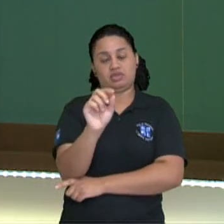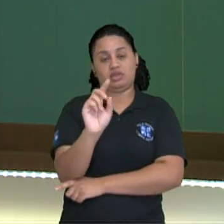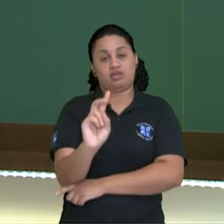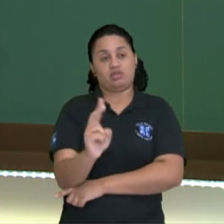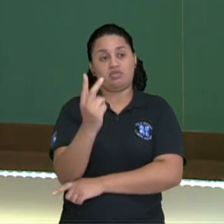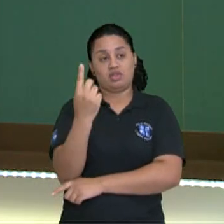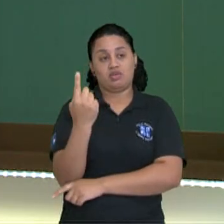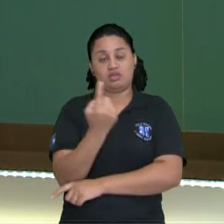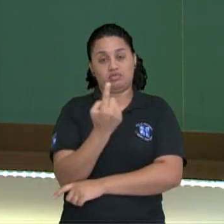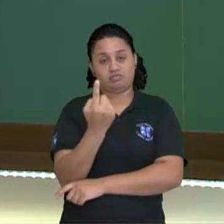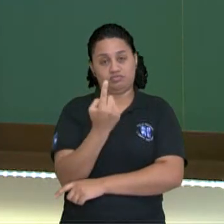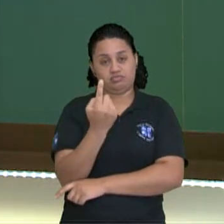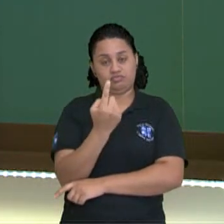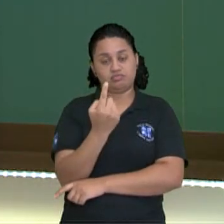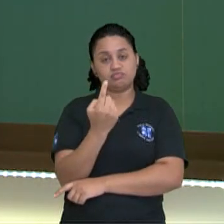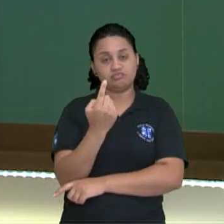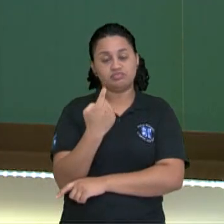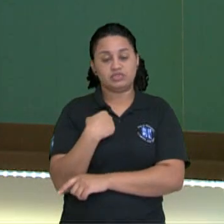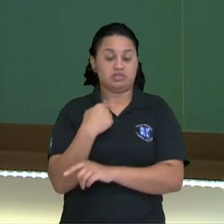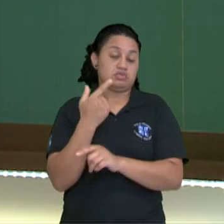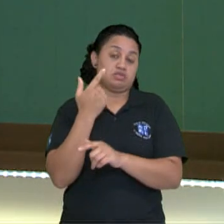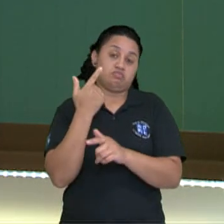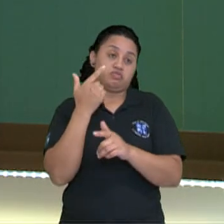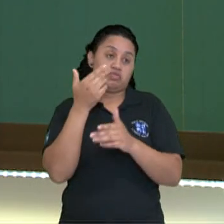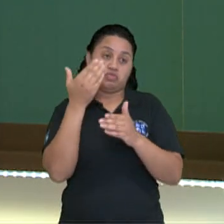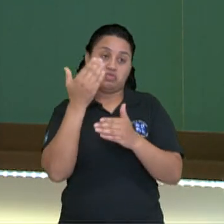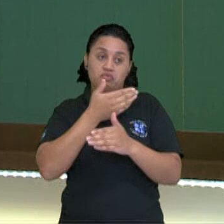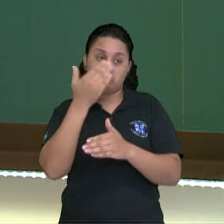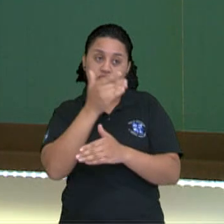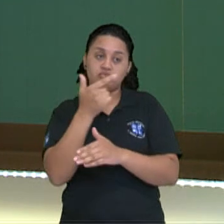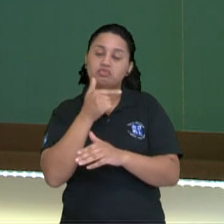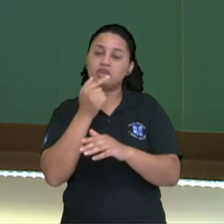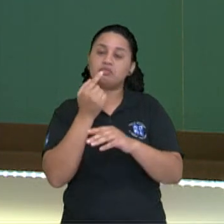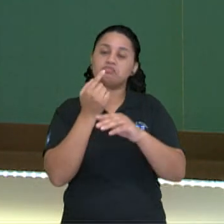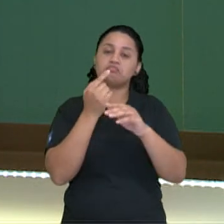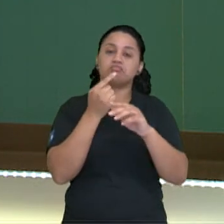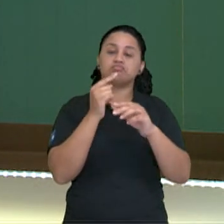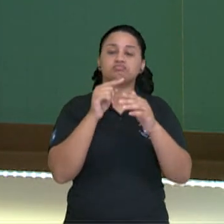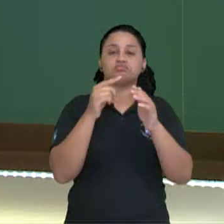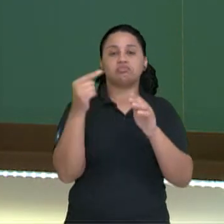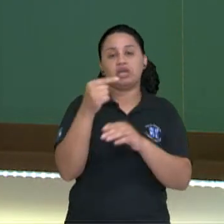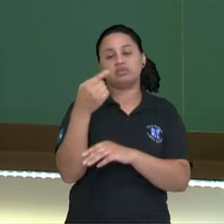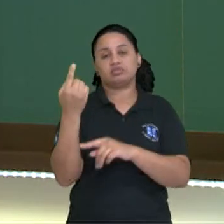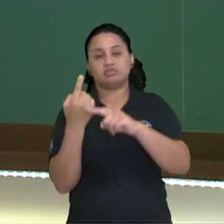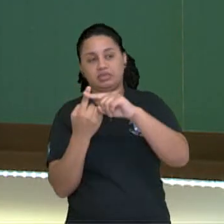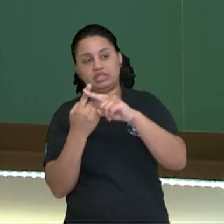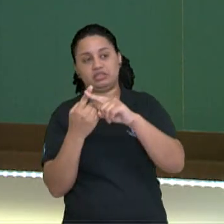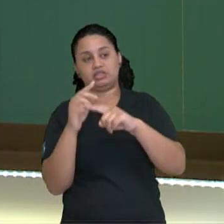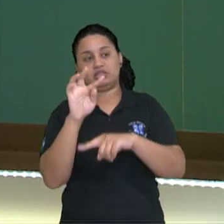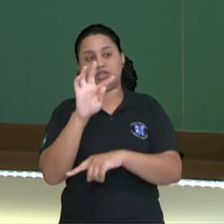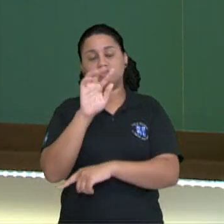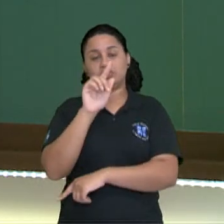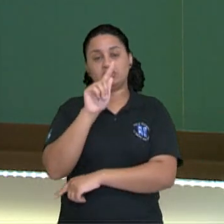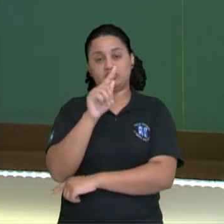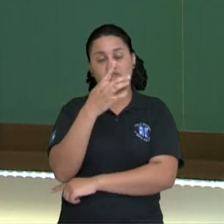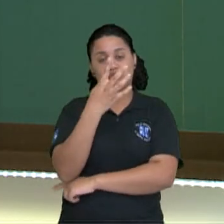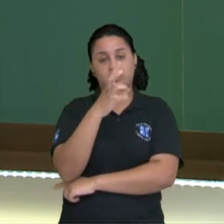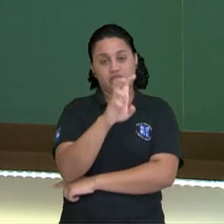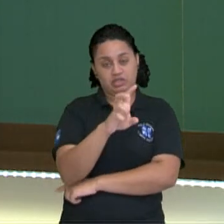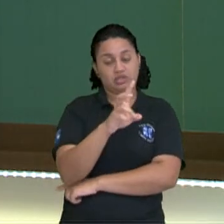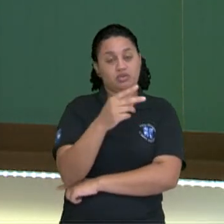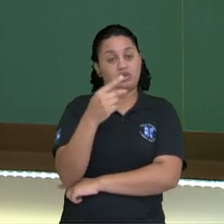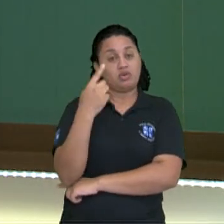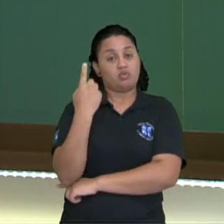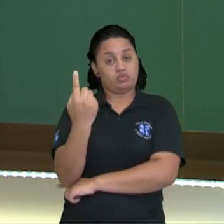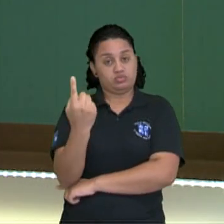1. Então, em módulo, sem olhar sinal, a tangente de 135 graus é igual a 1, só que agora eu tenho